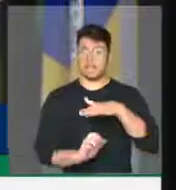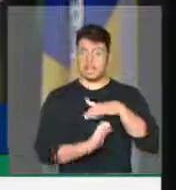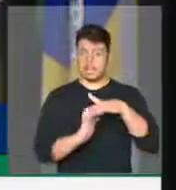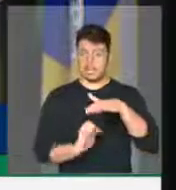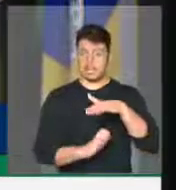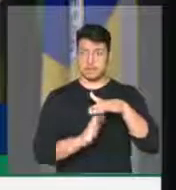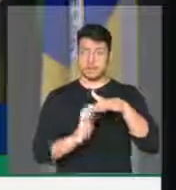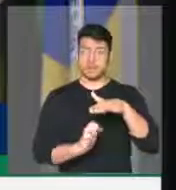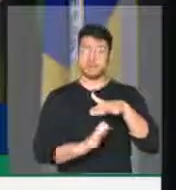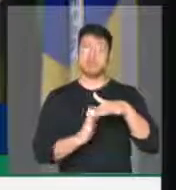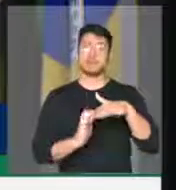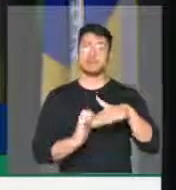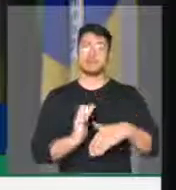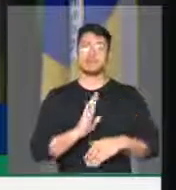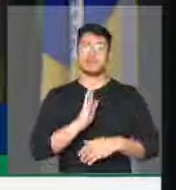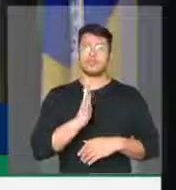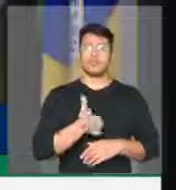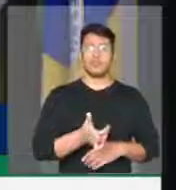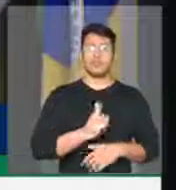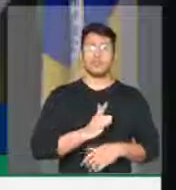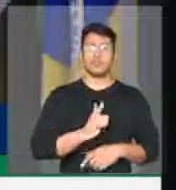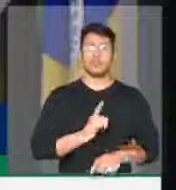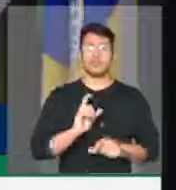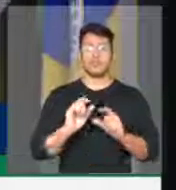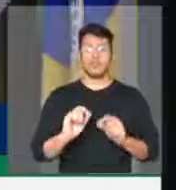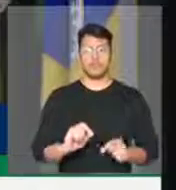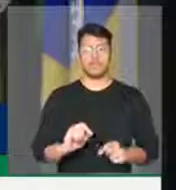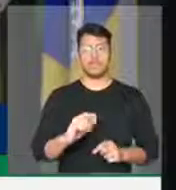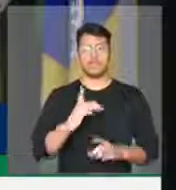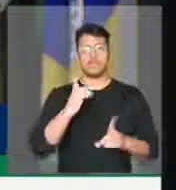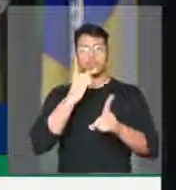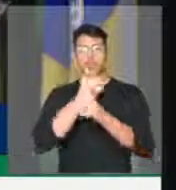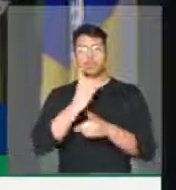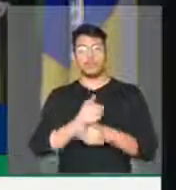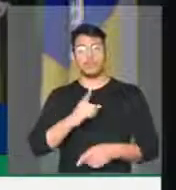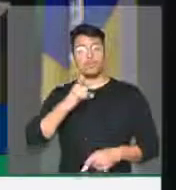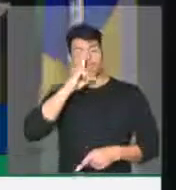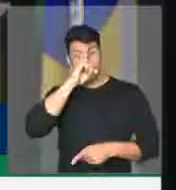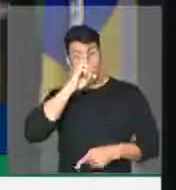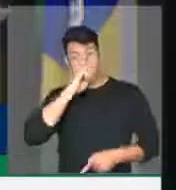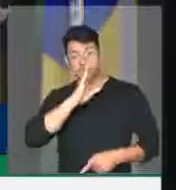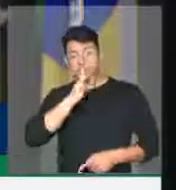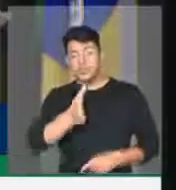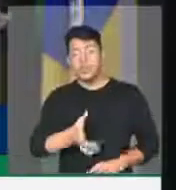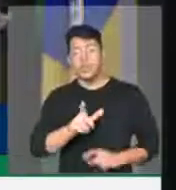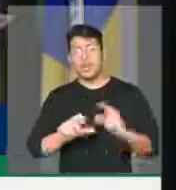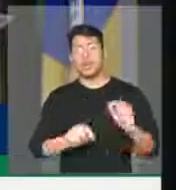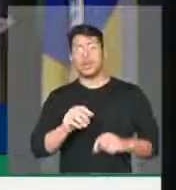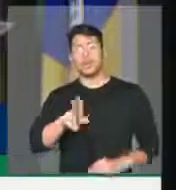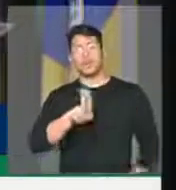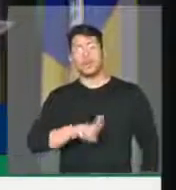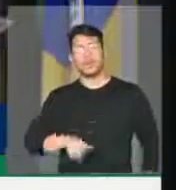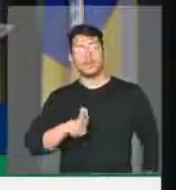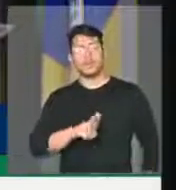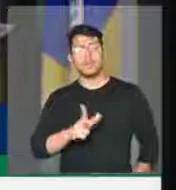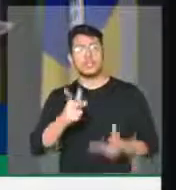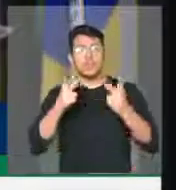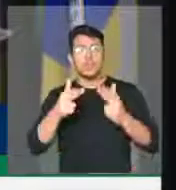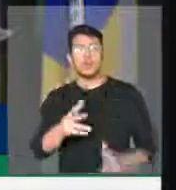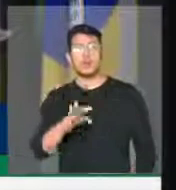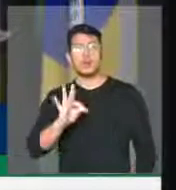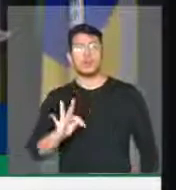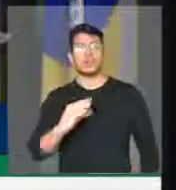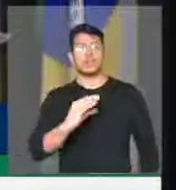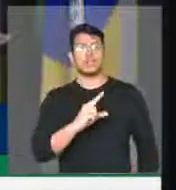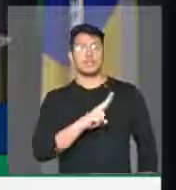um mapeamento e gerenciamento de riscos feito seguindo o modelo de Tribunal de Contas da União, que a